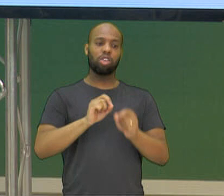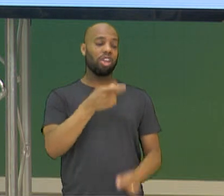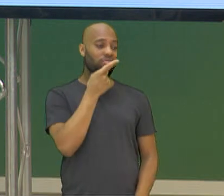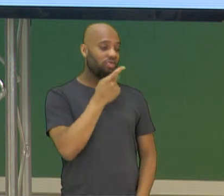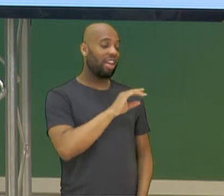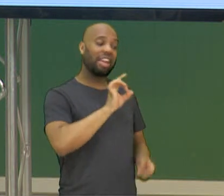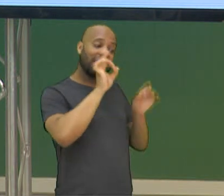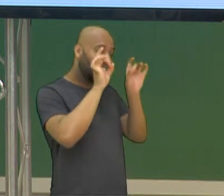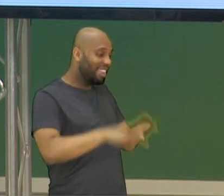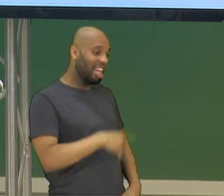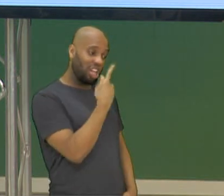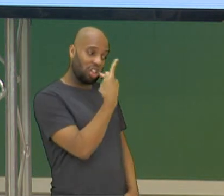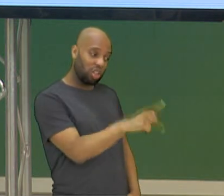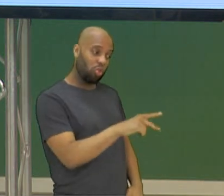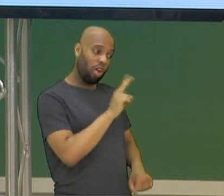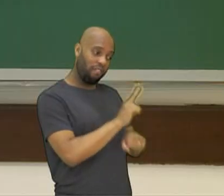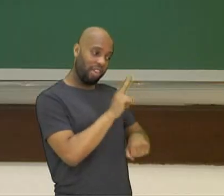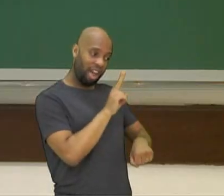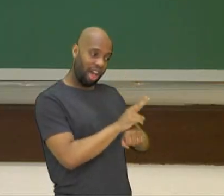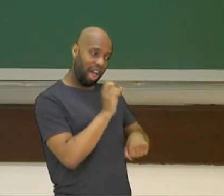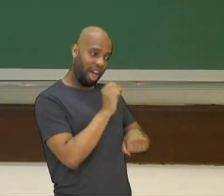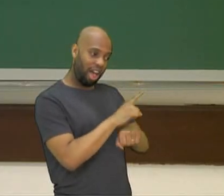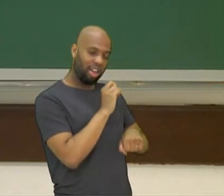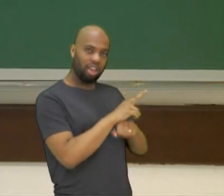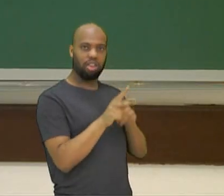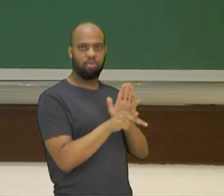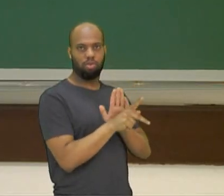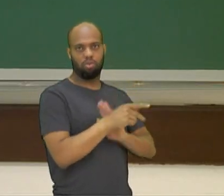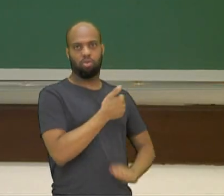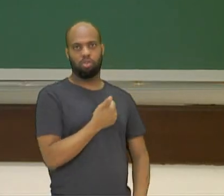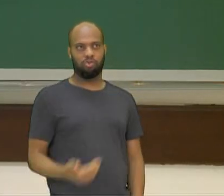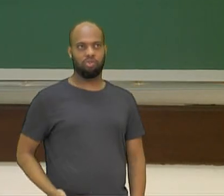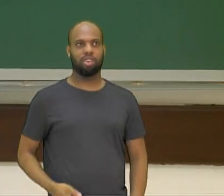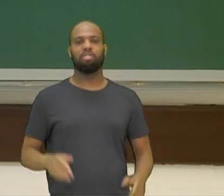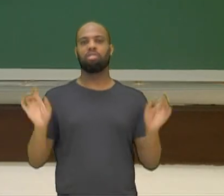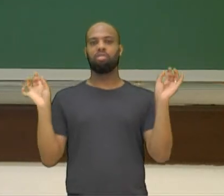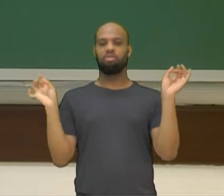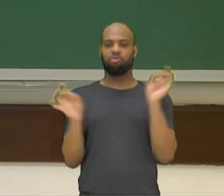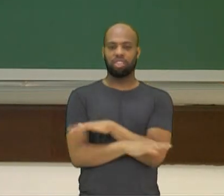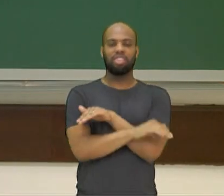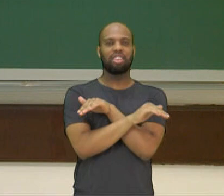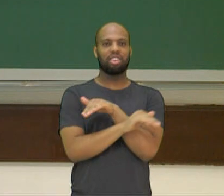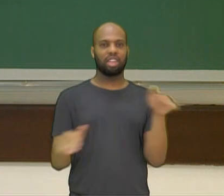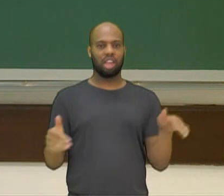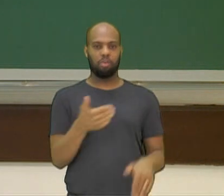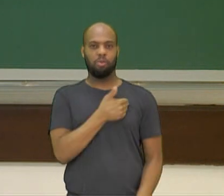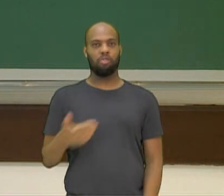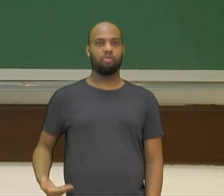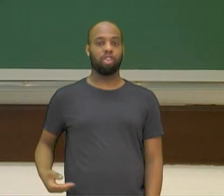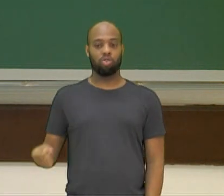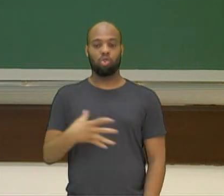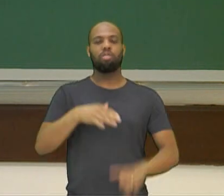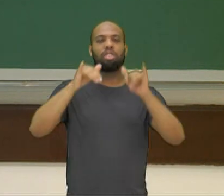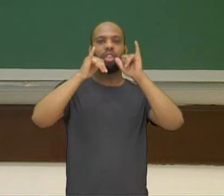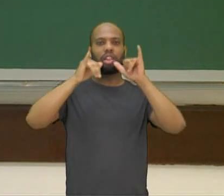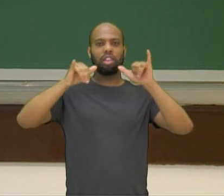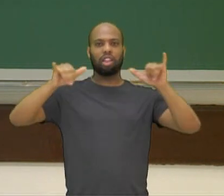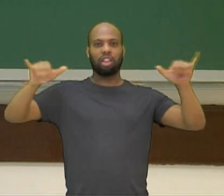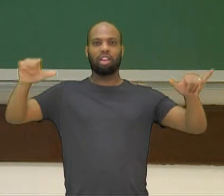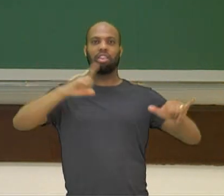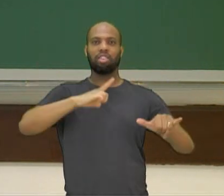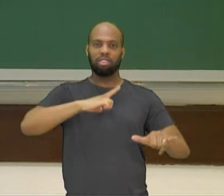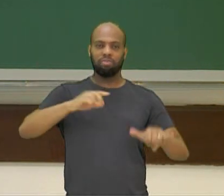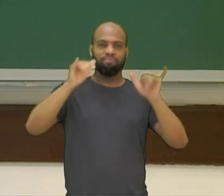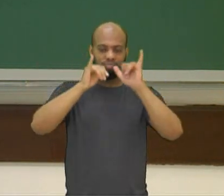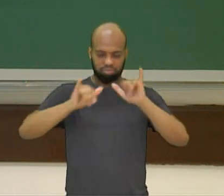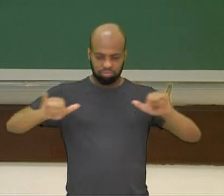renunciar. O Estado Novo chega ao fim, com a renúncia de Getúlio Vargas. E isso é amplamente divulgado nas redes, né,